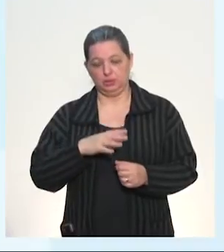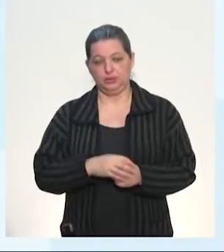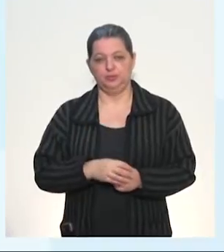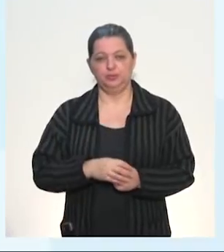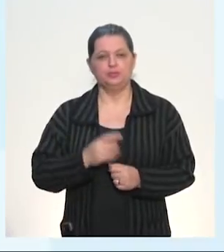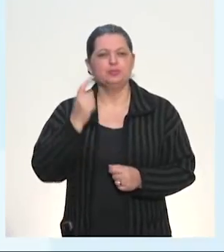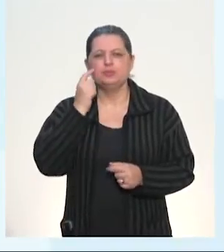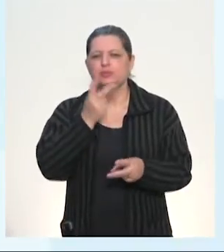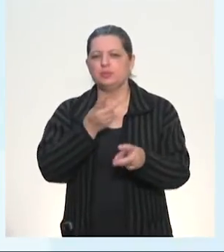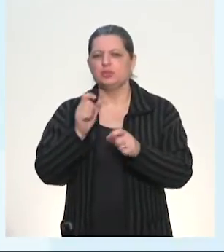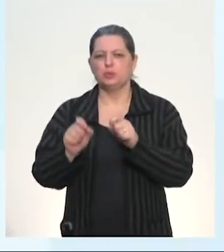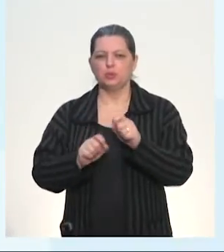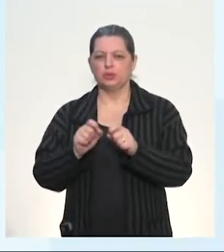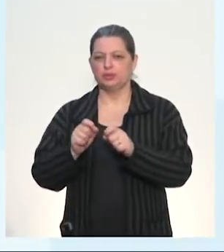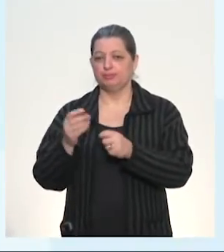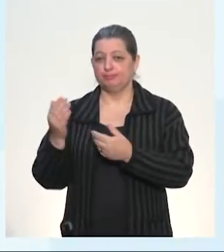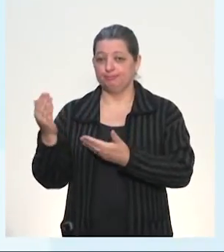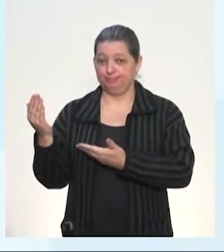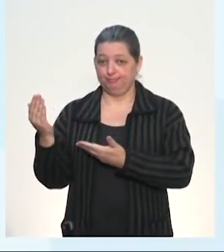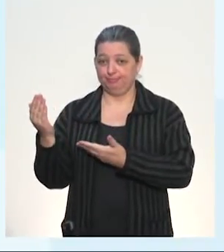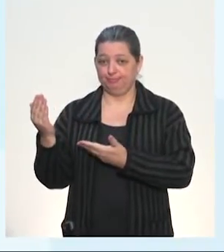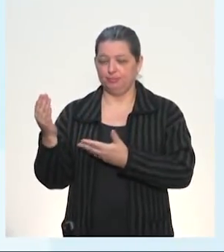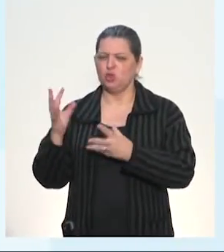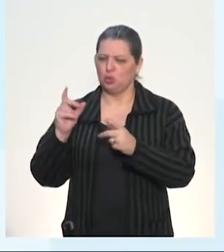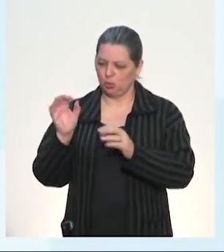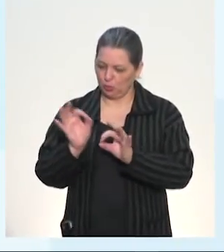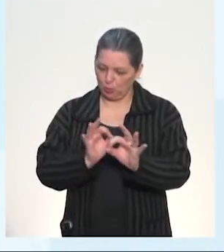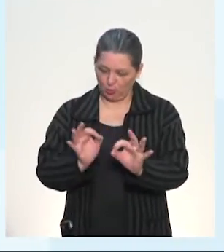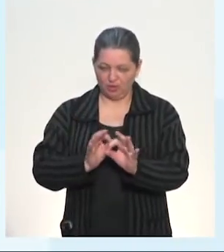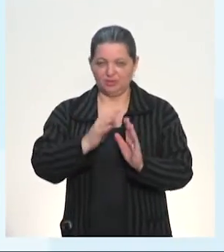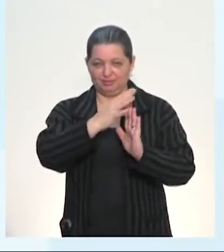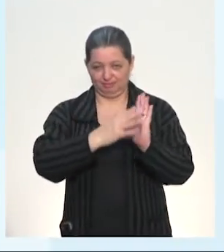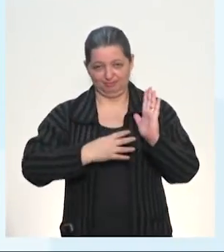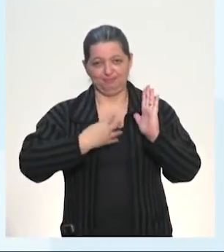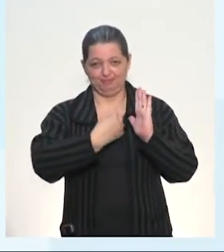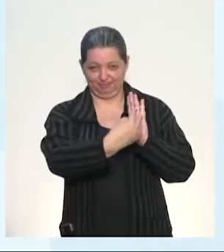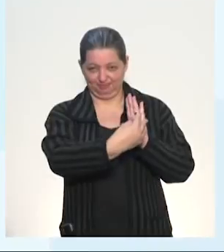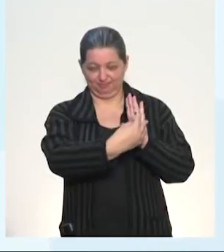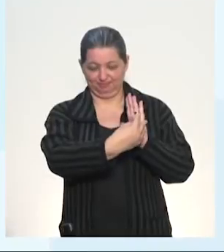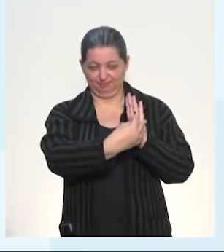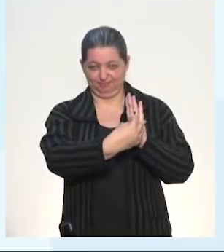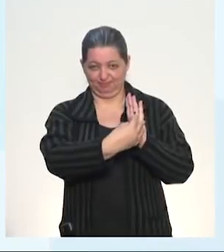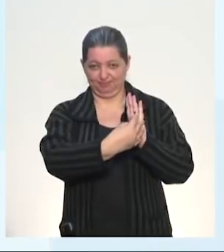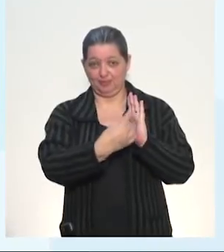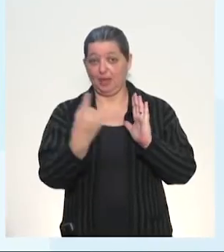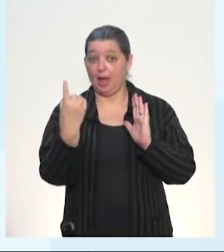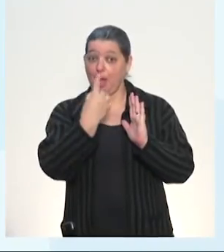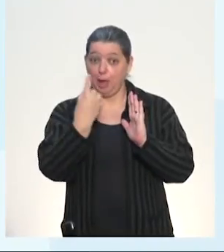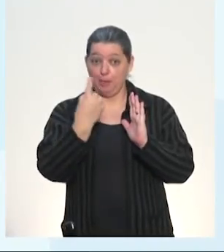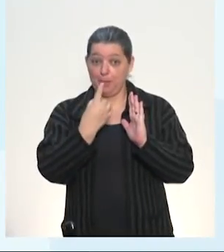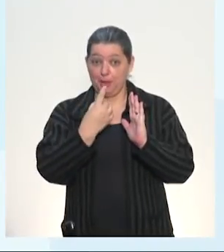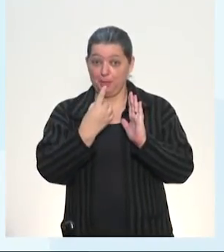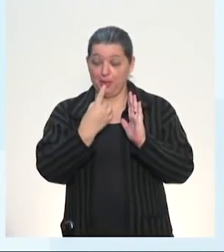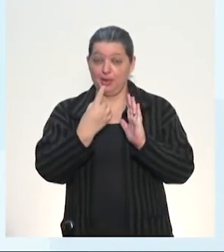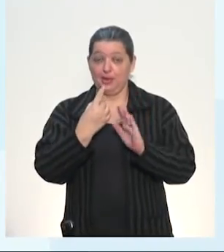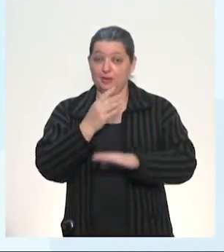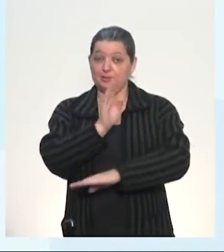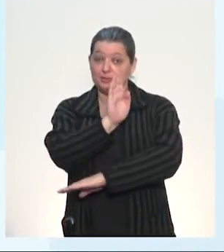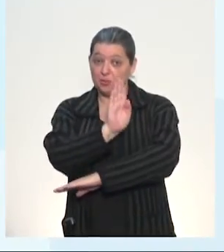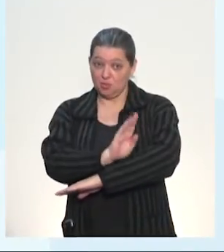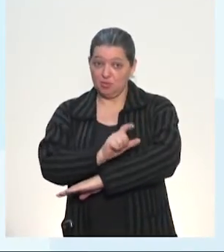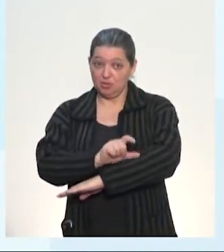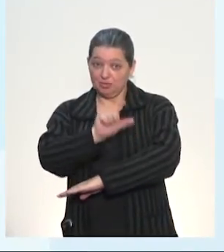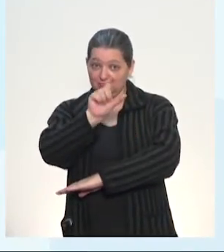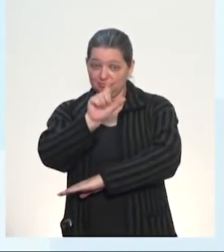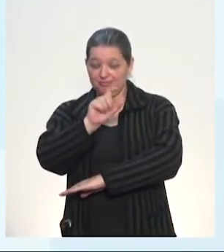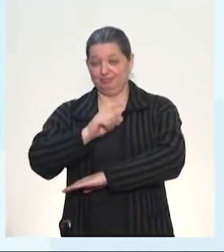vocês percebam aqui que a gente tem aqui tudo organizado em uma tabela, onde a nossa primeira coluna está cidade,